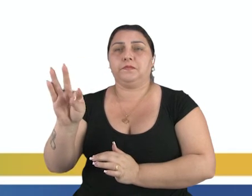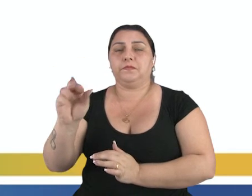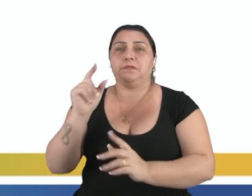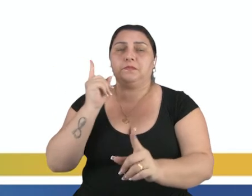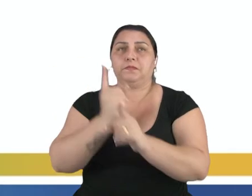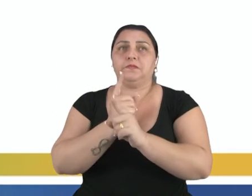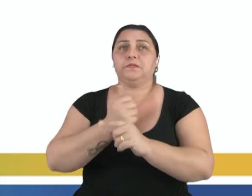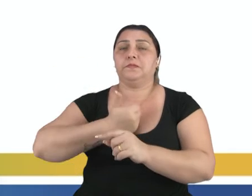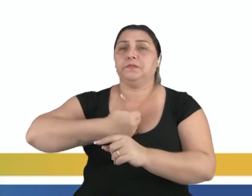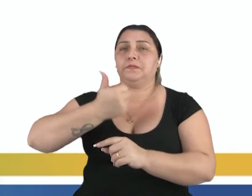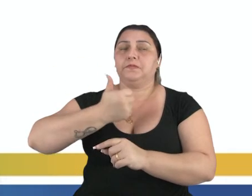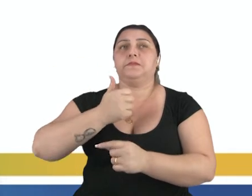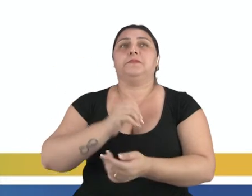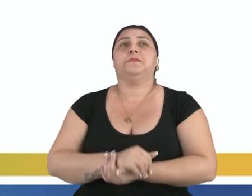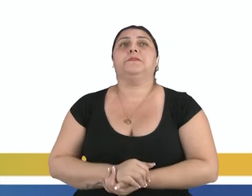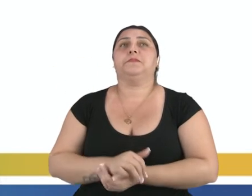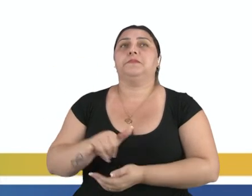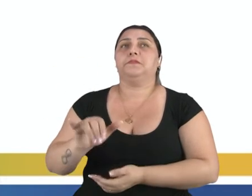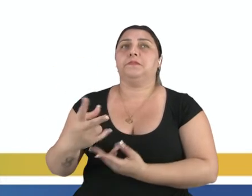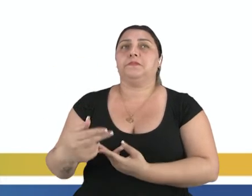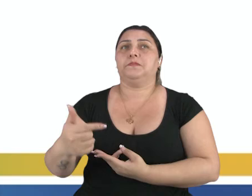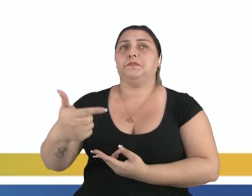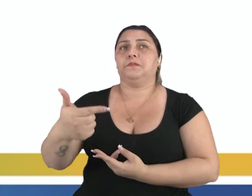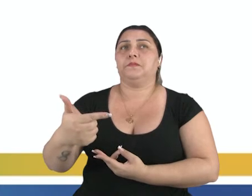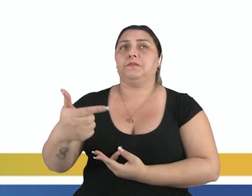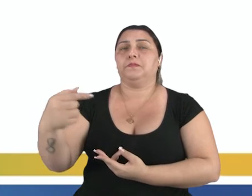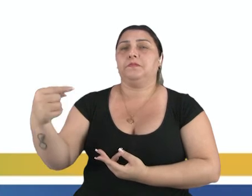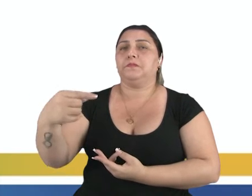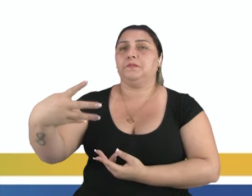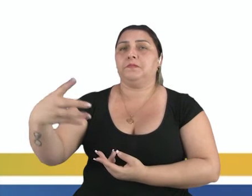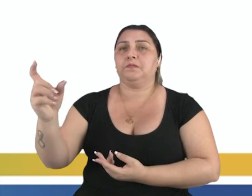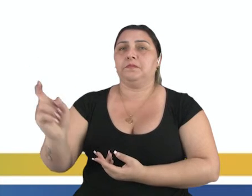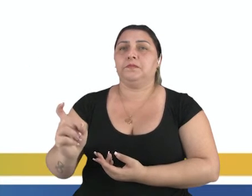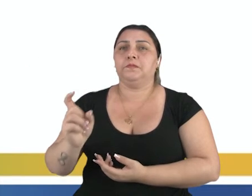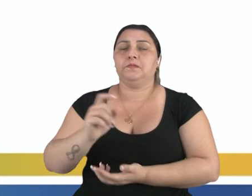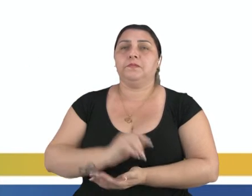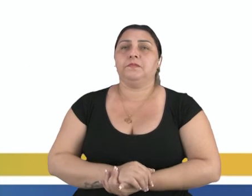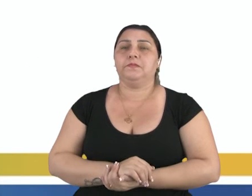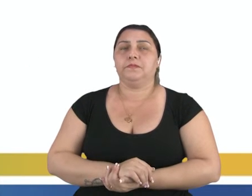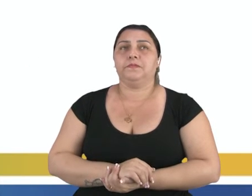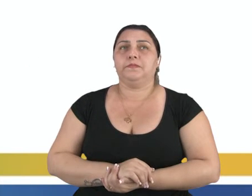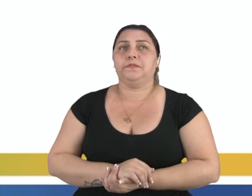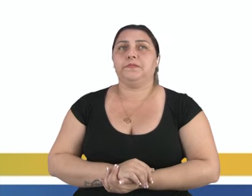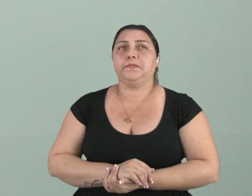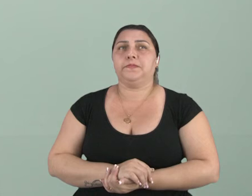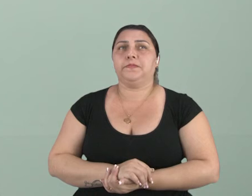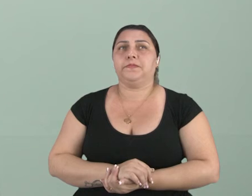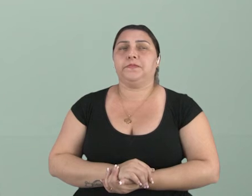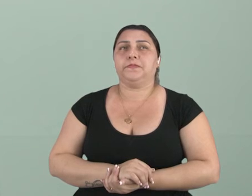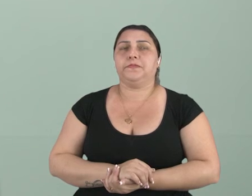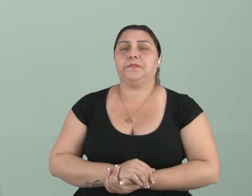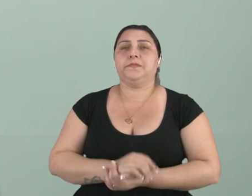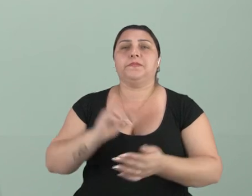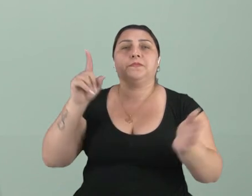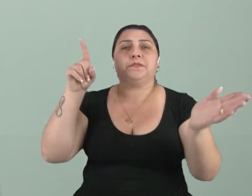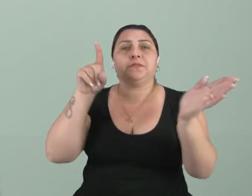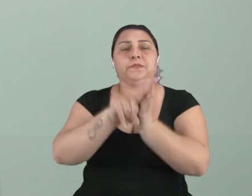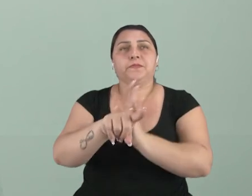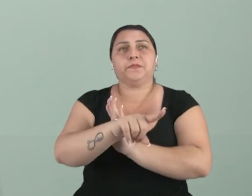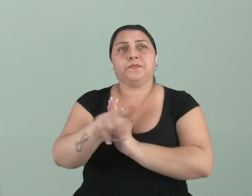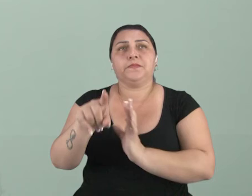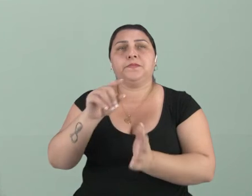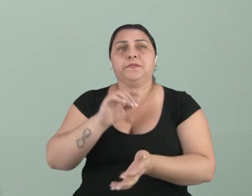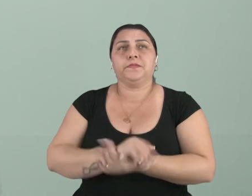2 menos 4x. Aí eu pergunto a vocês, já sabem identificar